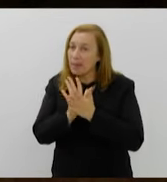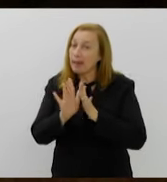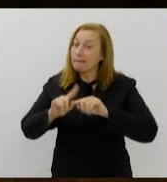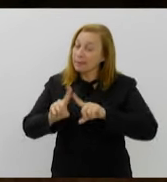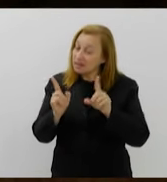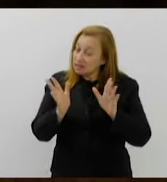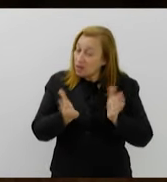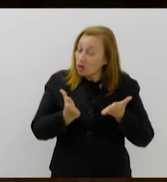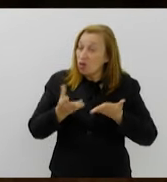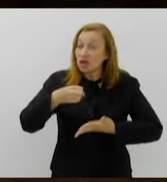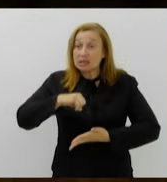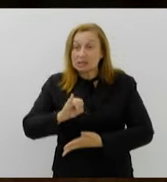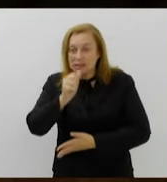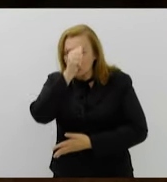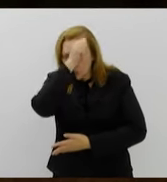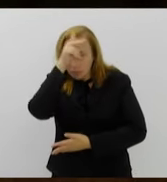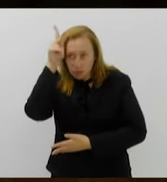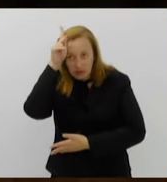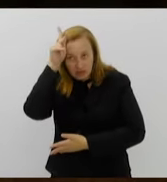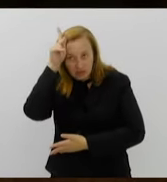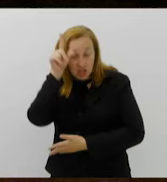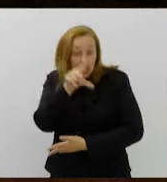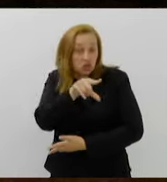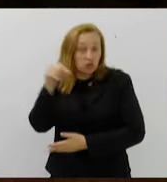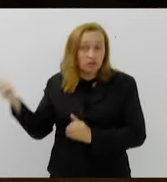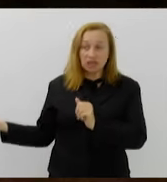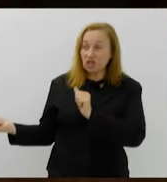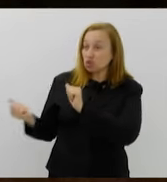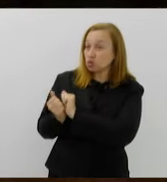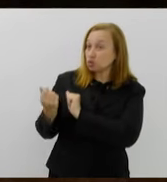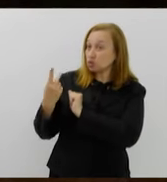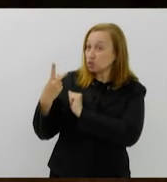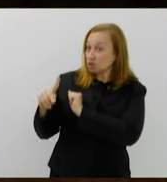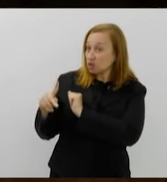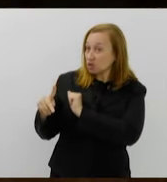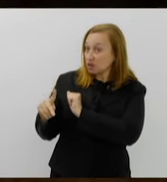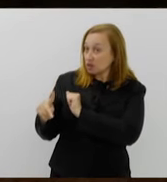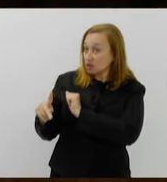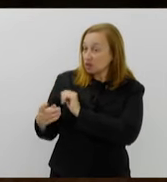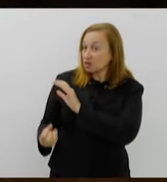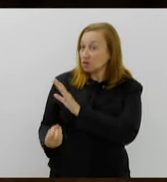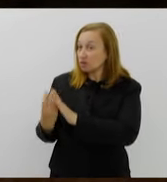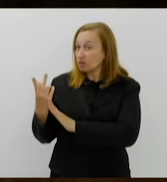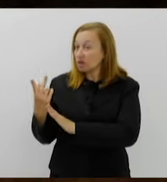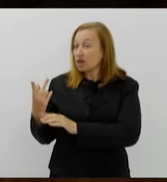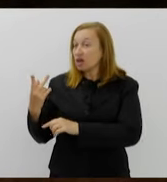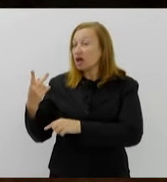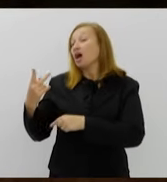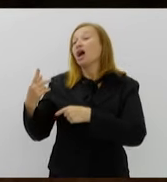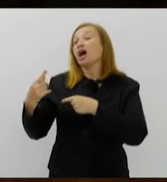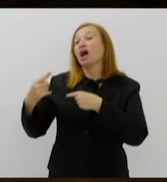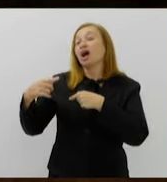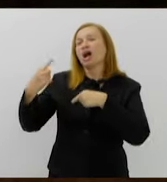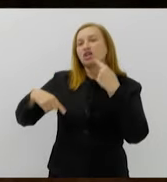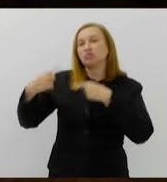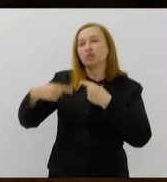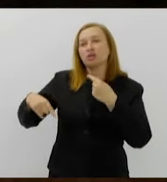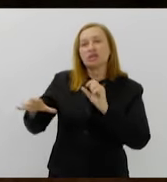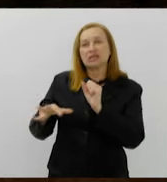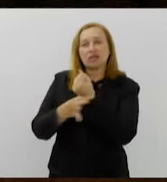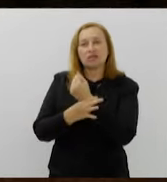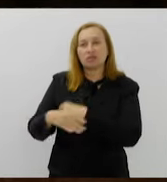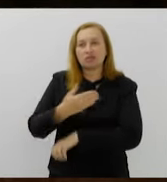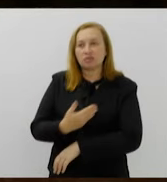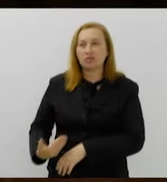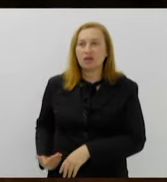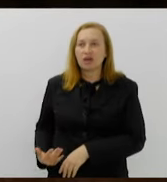se o atual prefeito escolheu para ter ao lado dele formulando as políticas de Segurança Pública ninguém mais ninguém menos que sor Marcelo